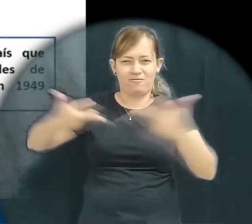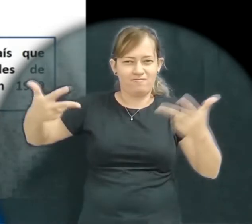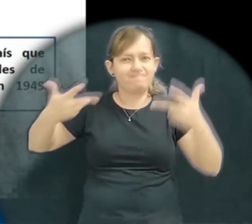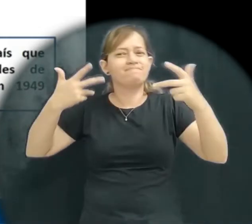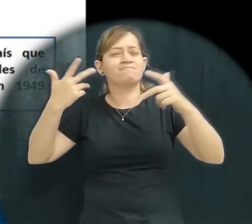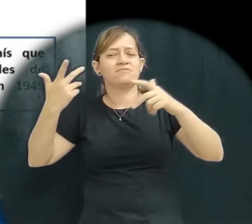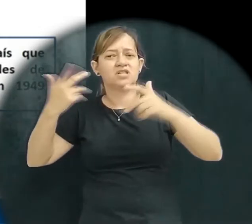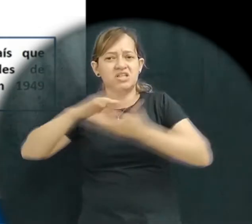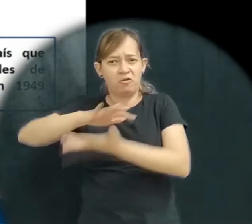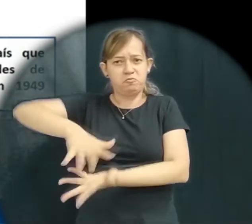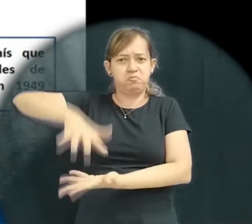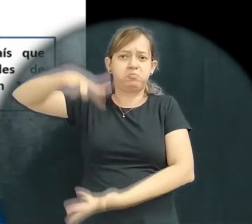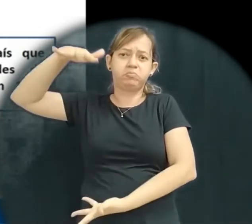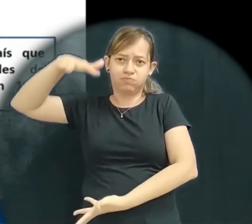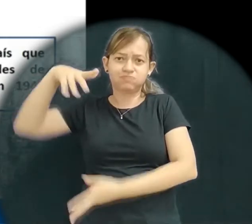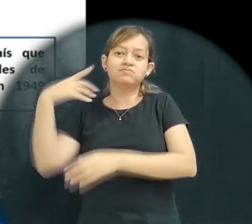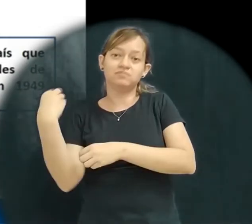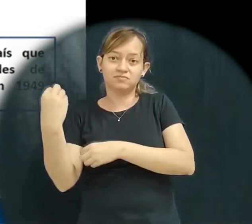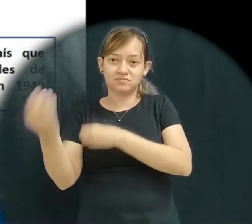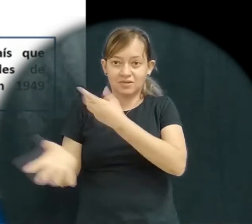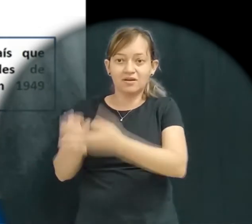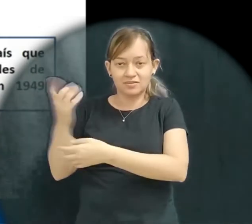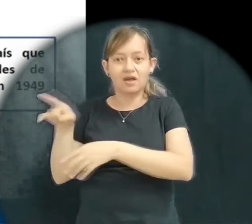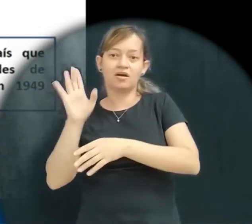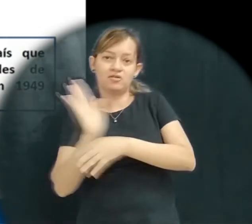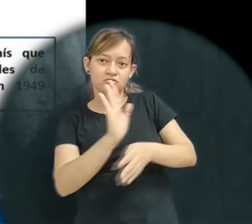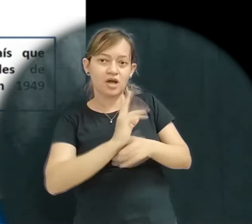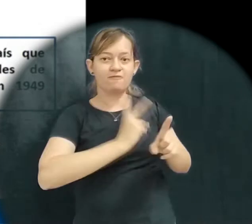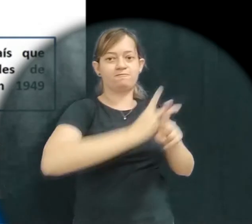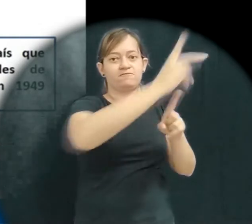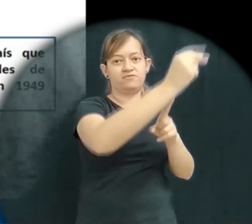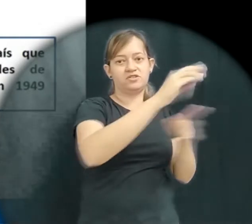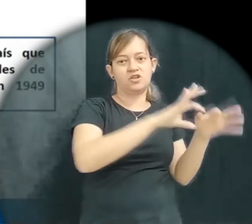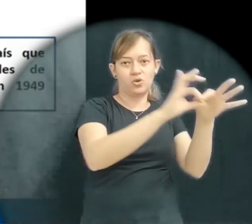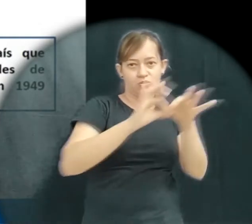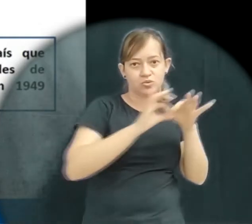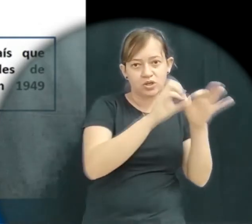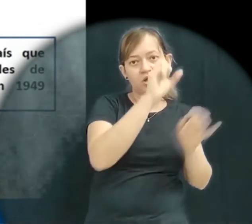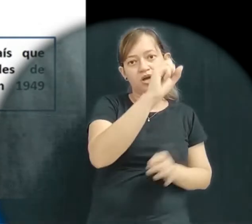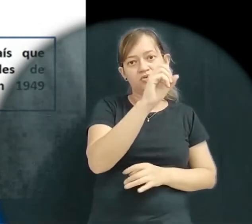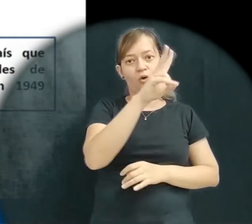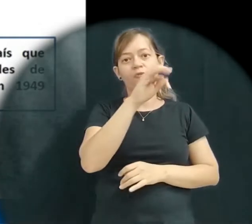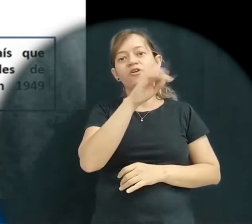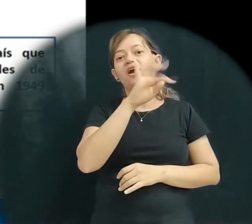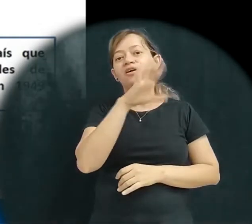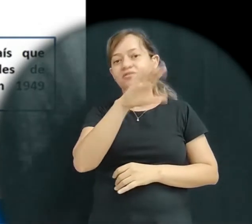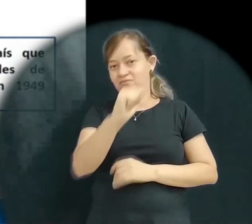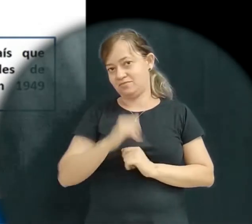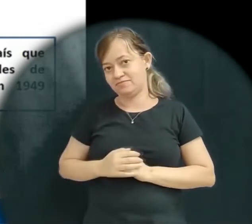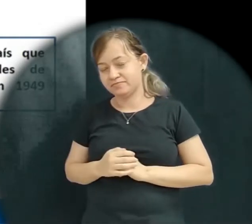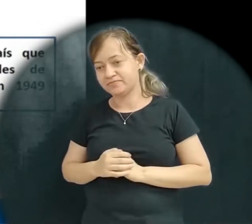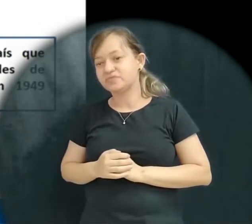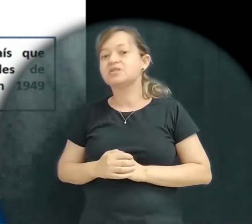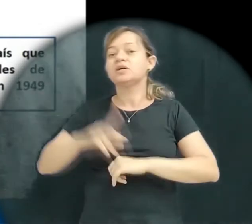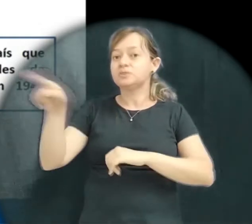Sul, a exemplo do Vietnã, que perderam, mas a maioria dos países